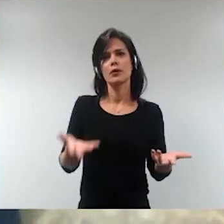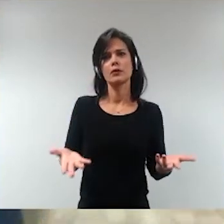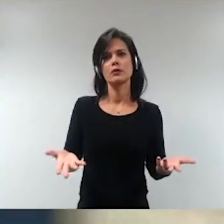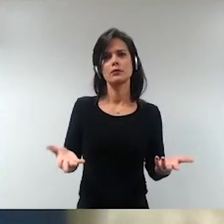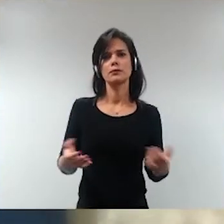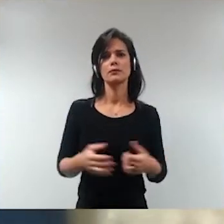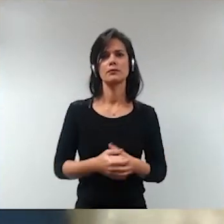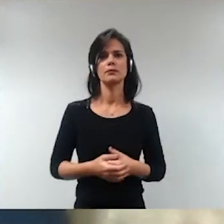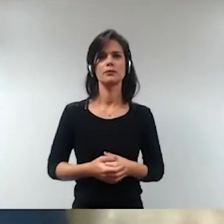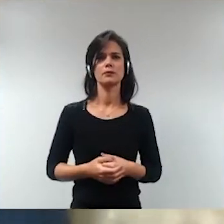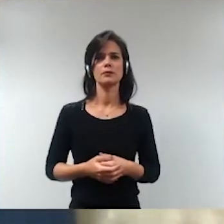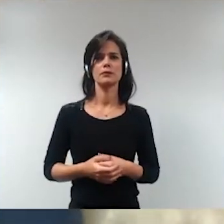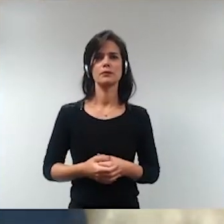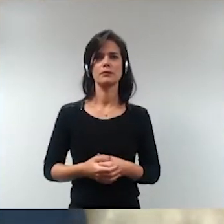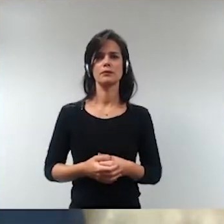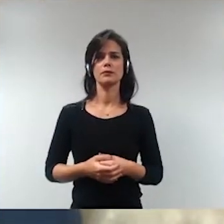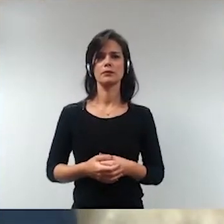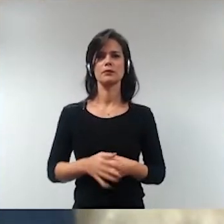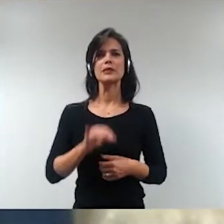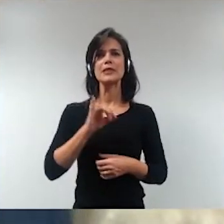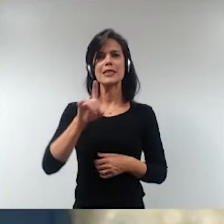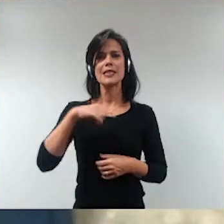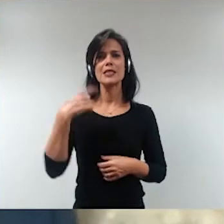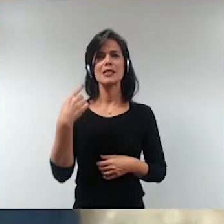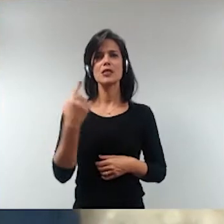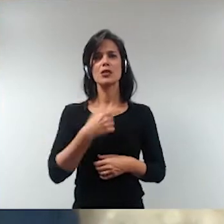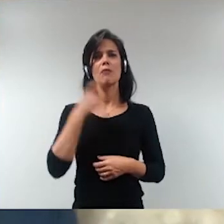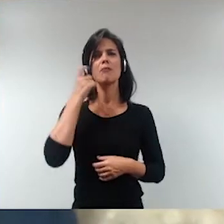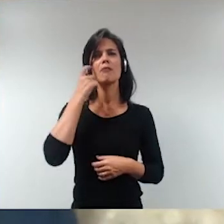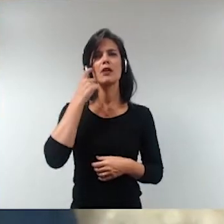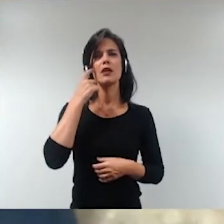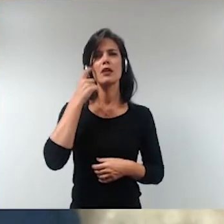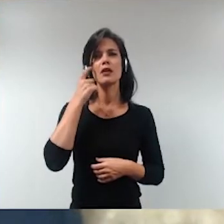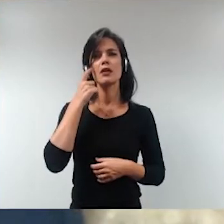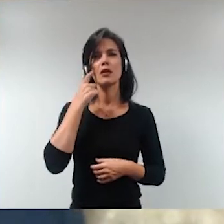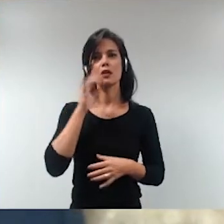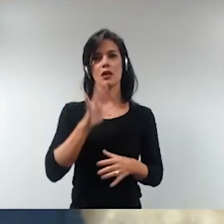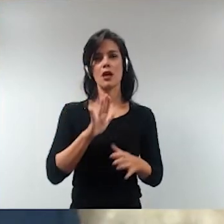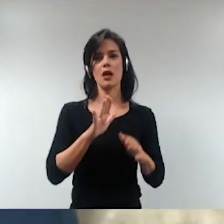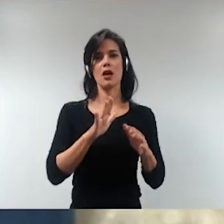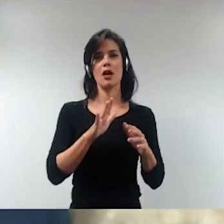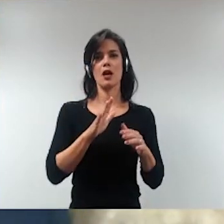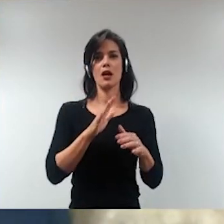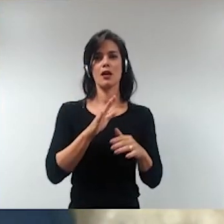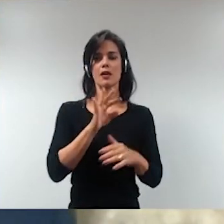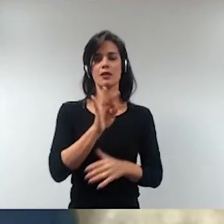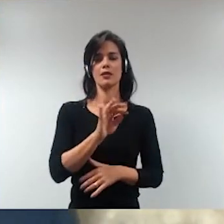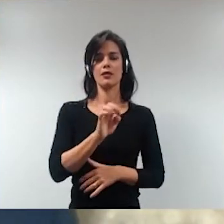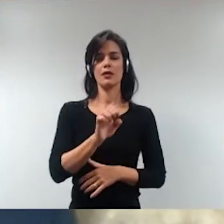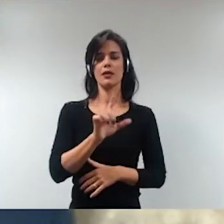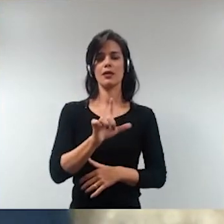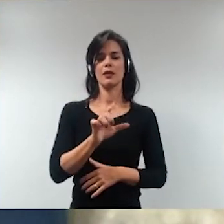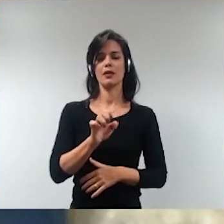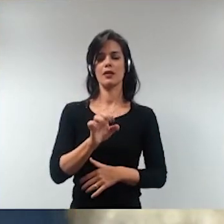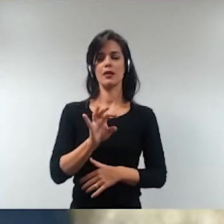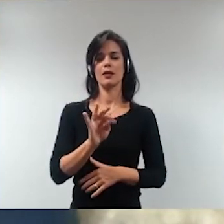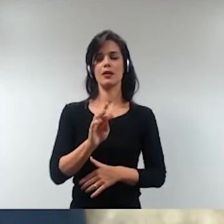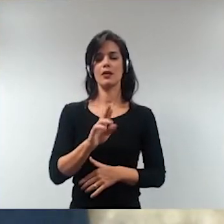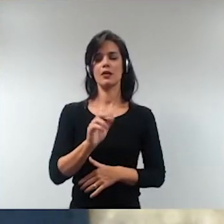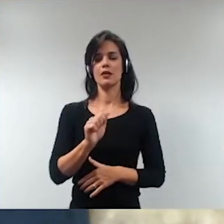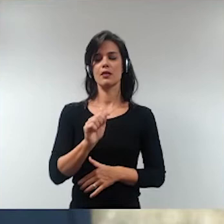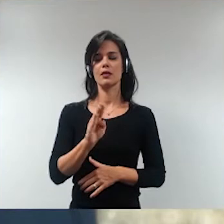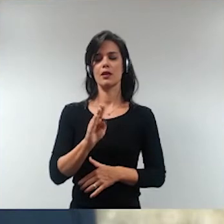ela. Né? Se nós pensarmos, por exemplo, no teletrabalho, na forma do teletrabalho,